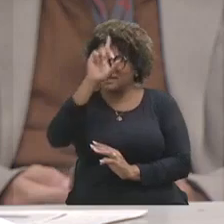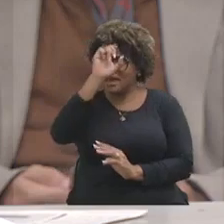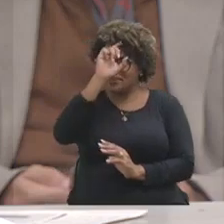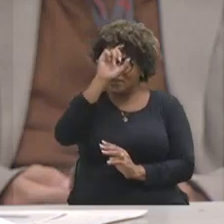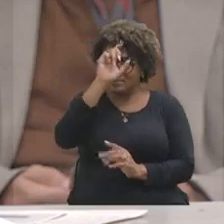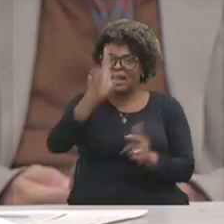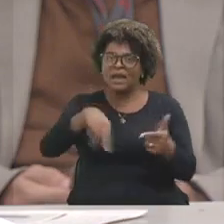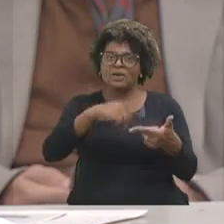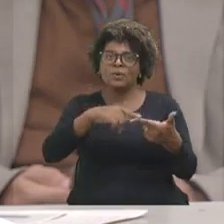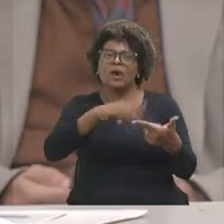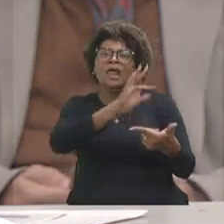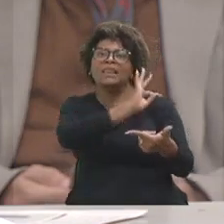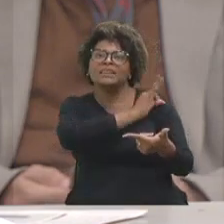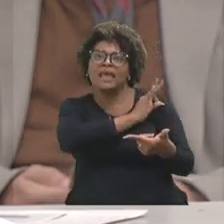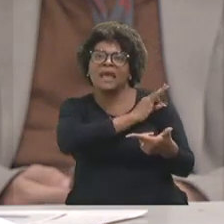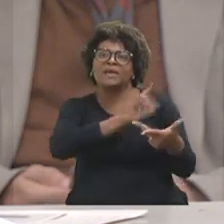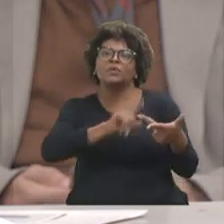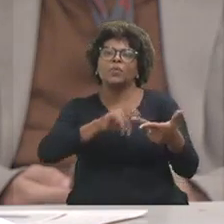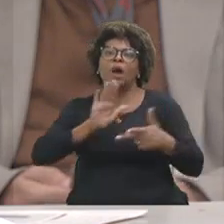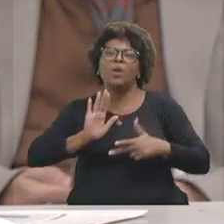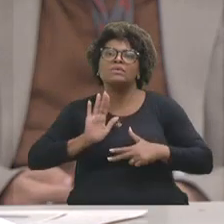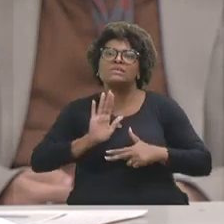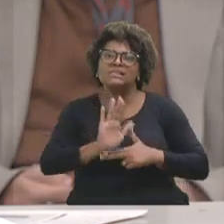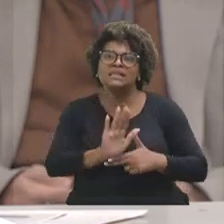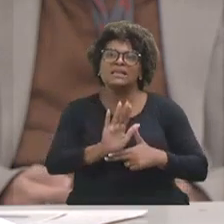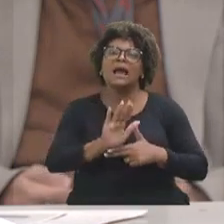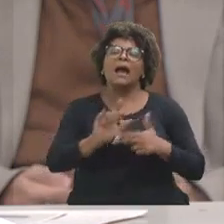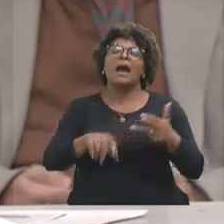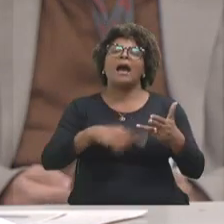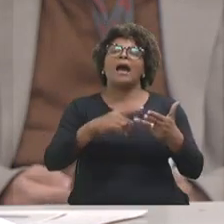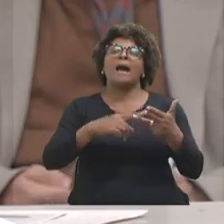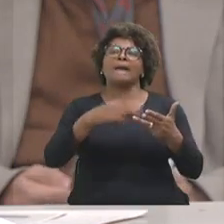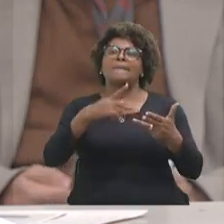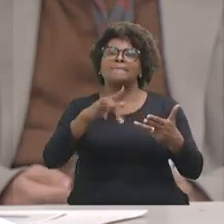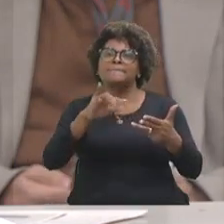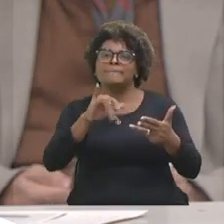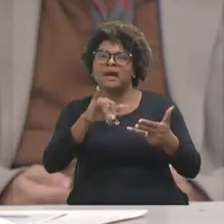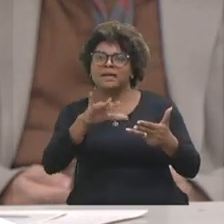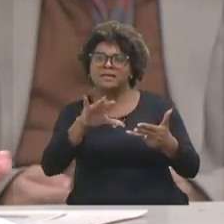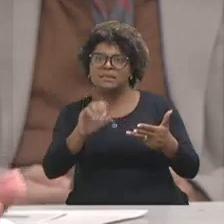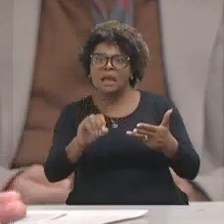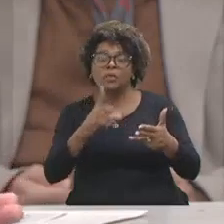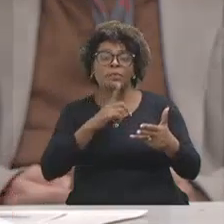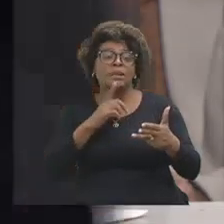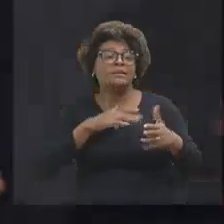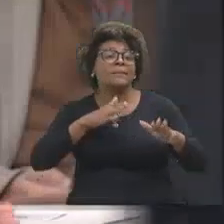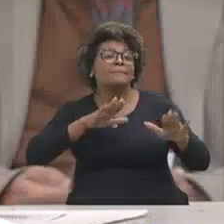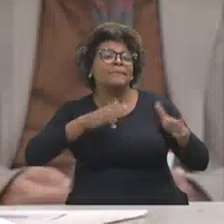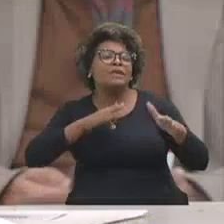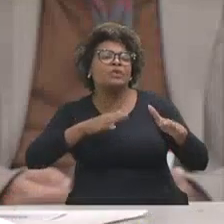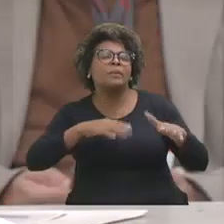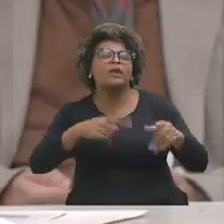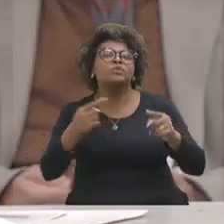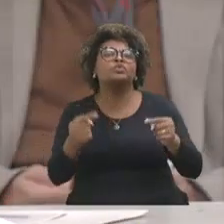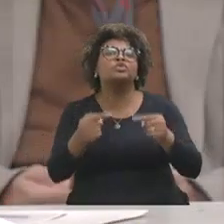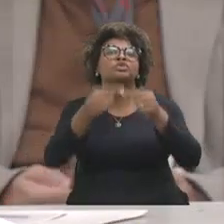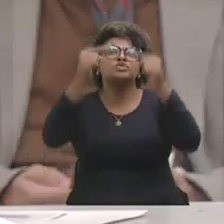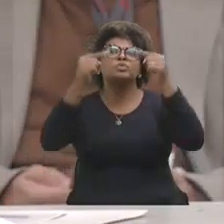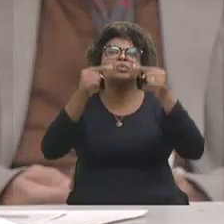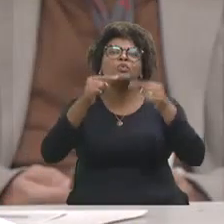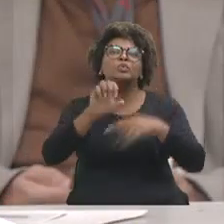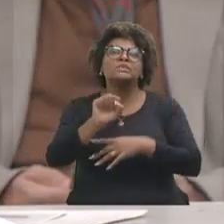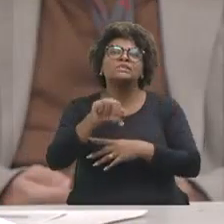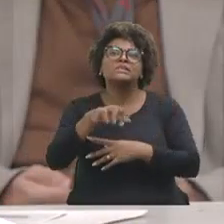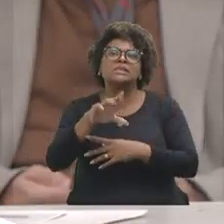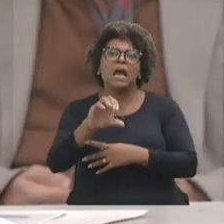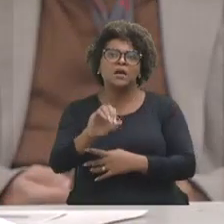os abonos e para a gente entender Qual o tamanho como se fosse um senso eu já faço uma crítica em